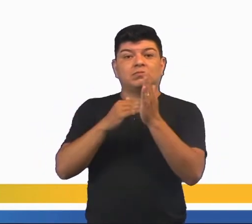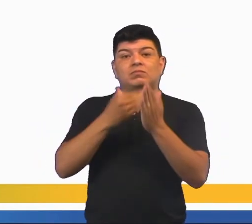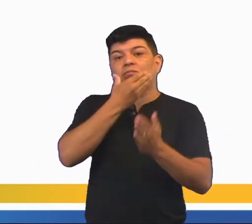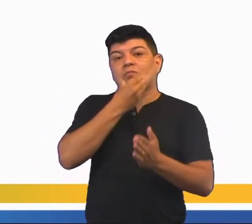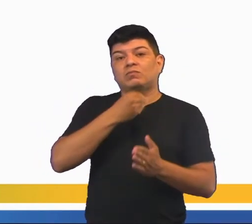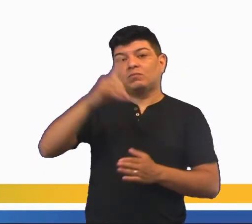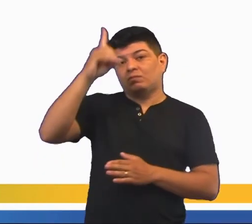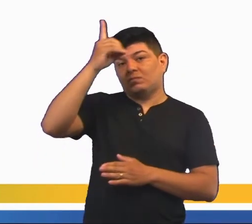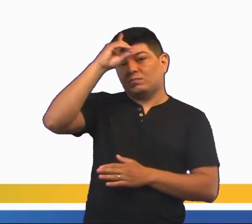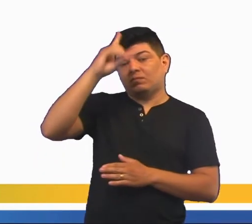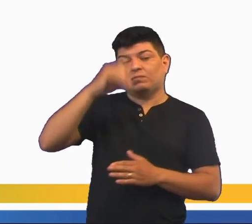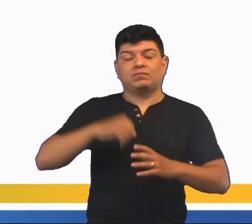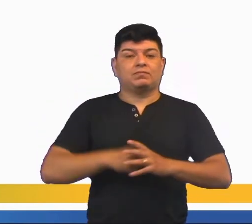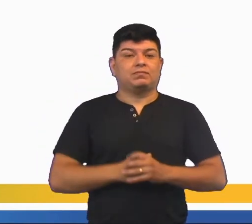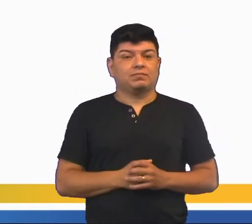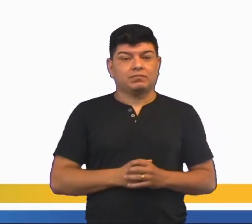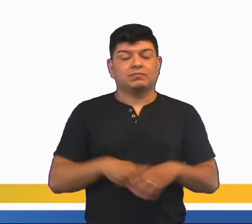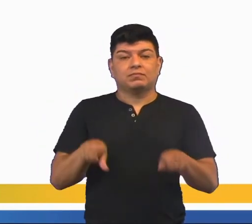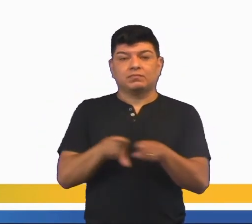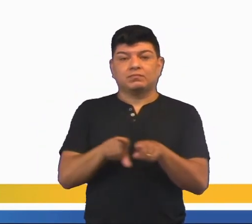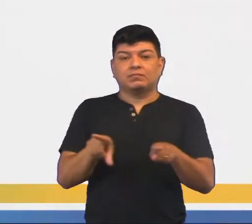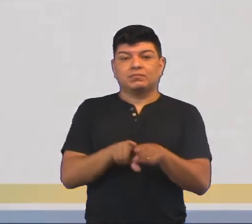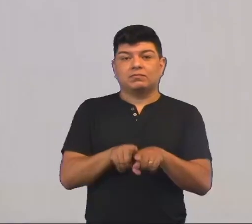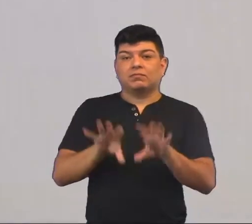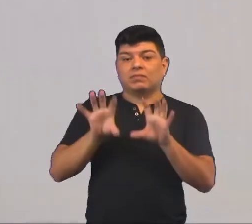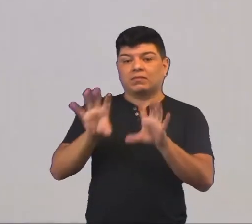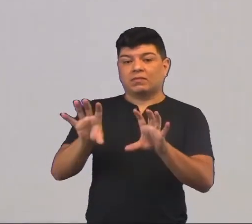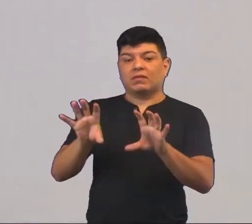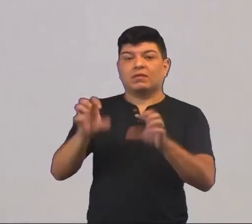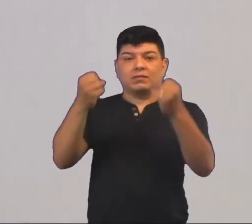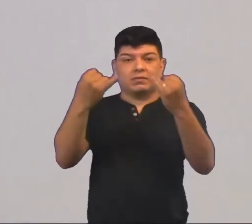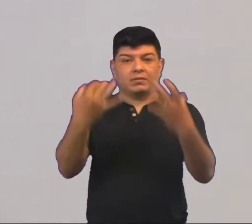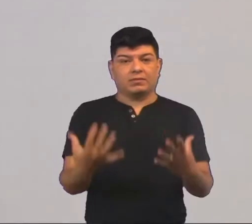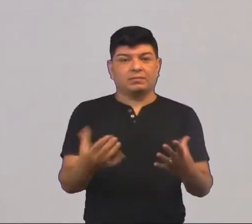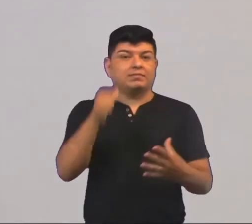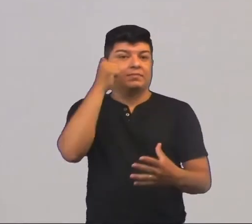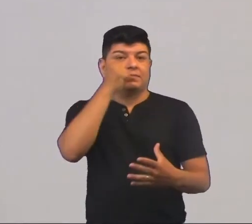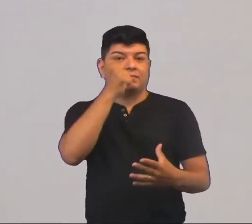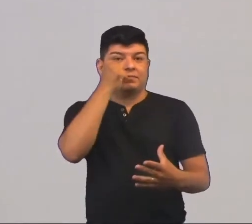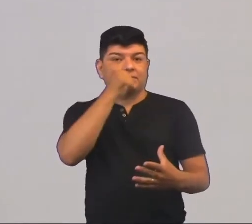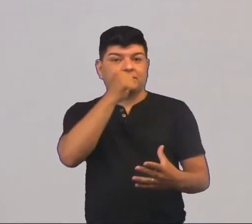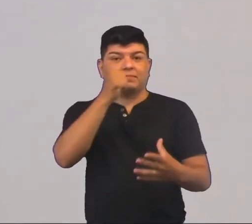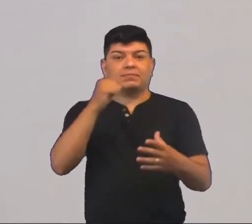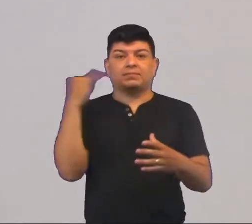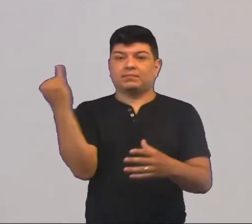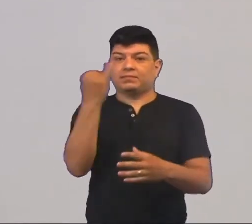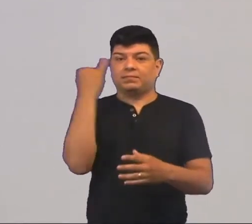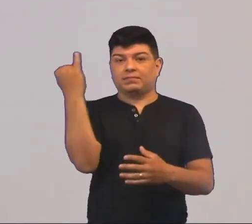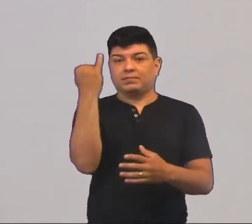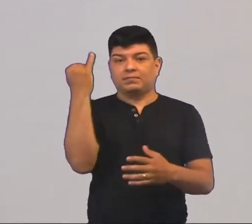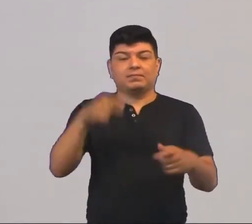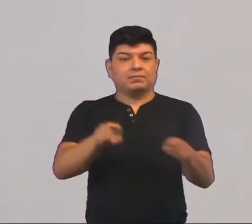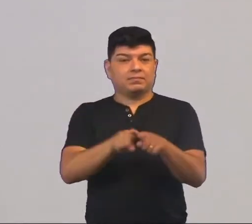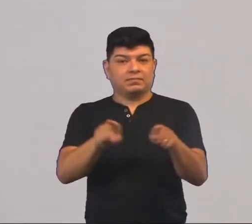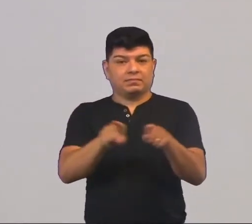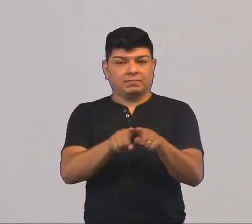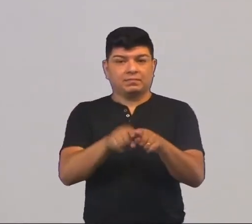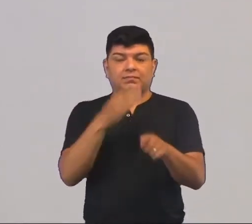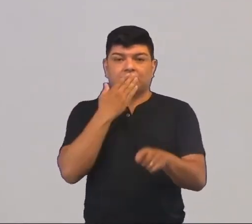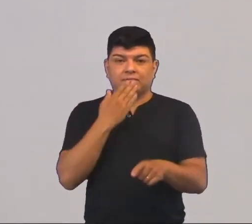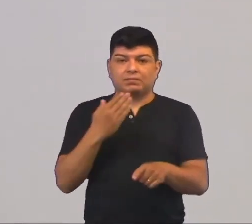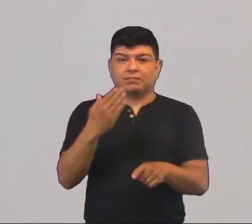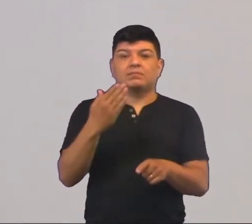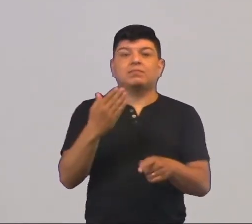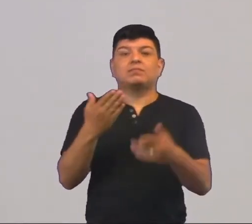um homem feito. E também, assim como nós falamos, né, para as meninas, é importante também você